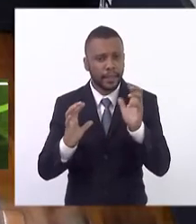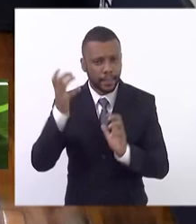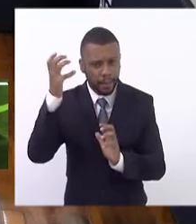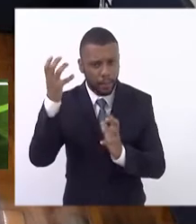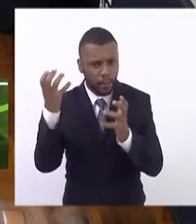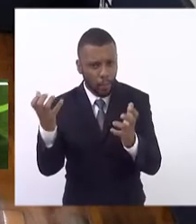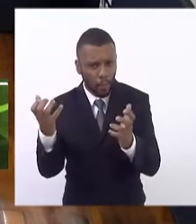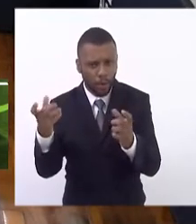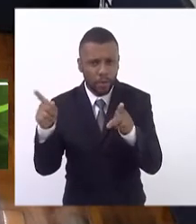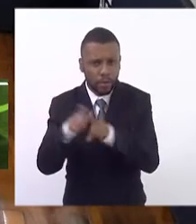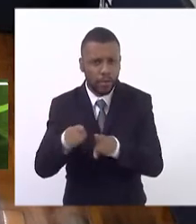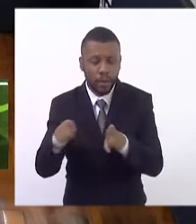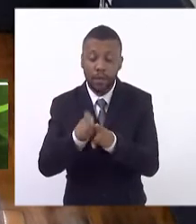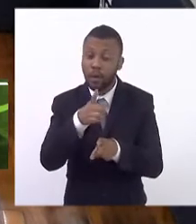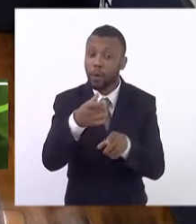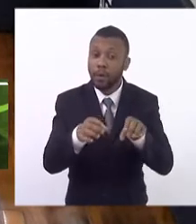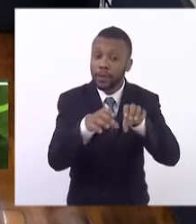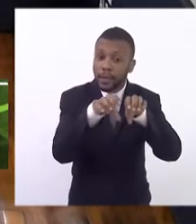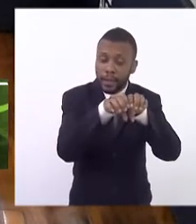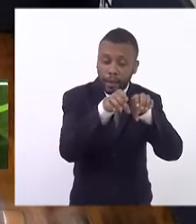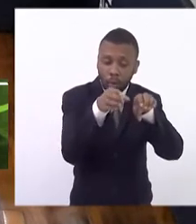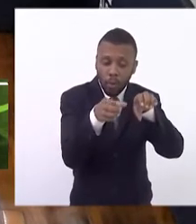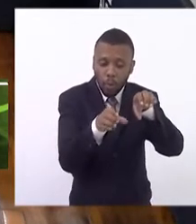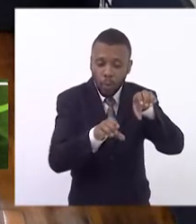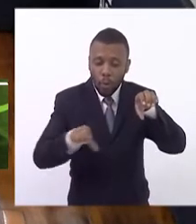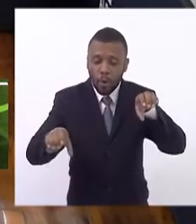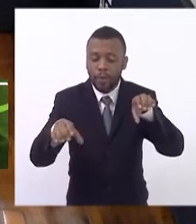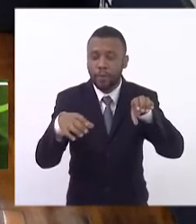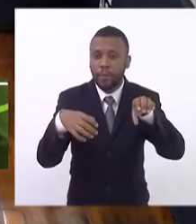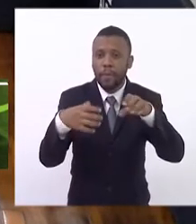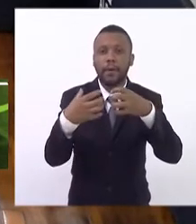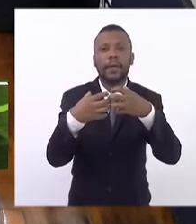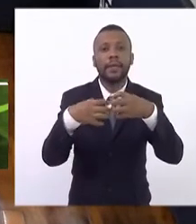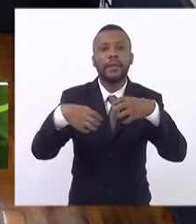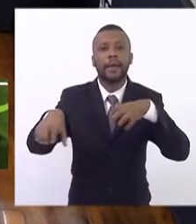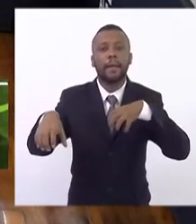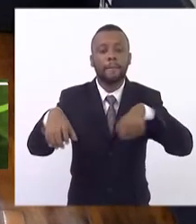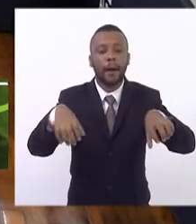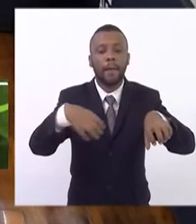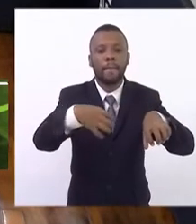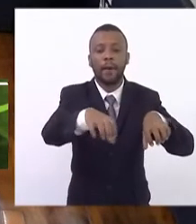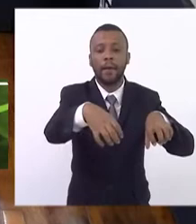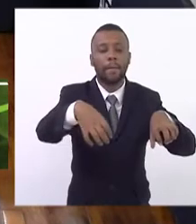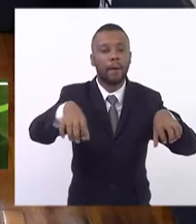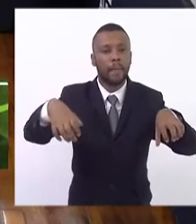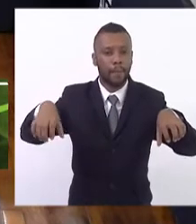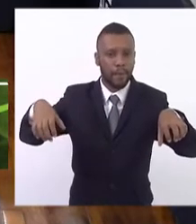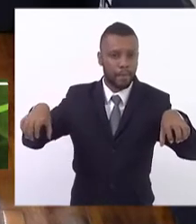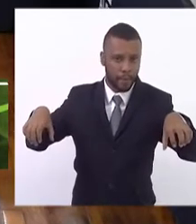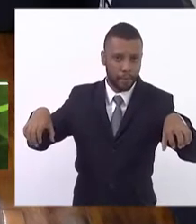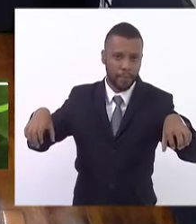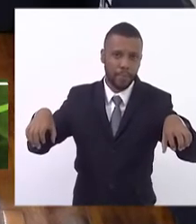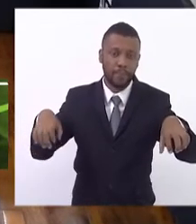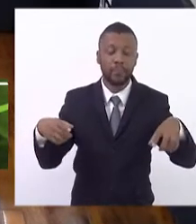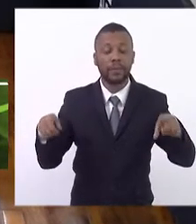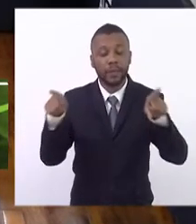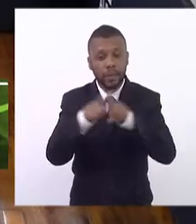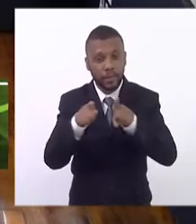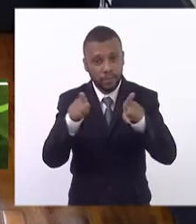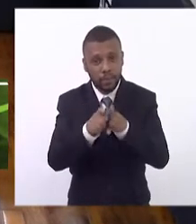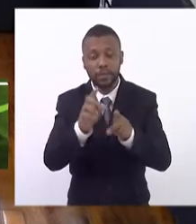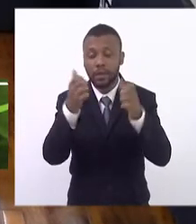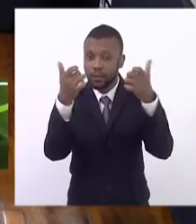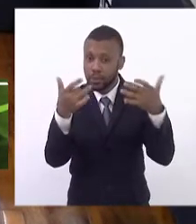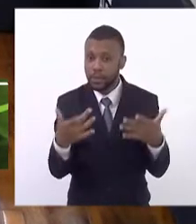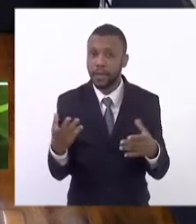Esse coletor que está em construção agora, ele vai receber, inclusive já está isso elencado